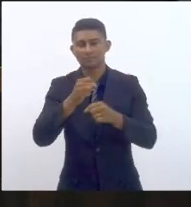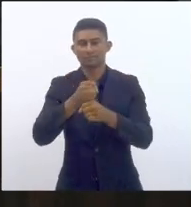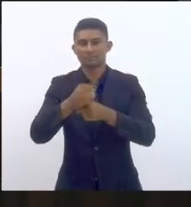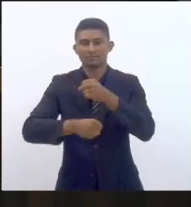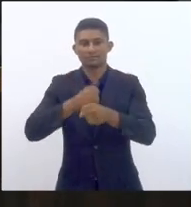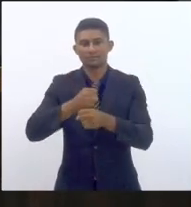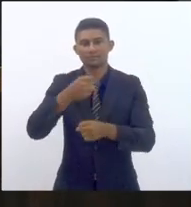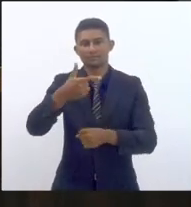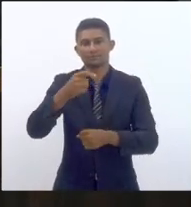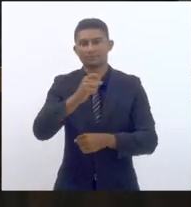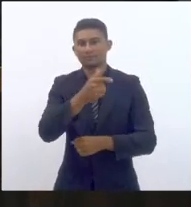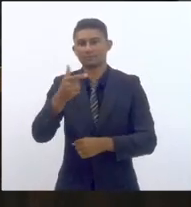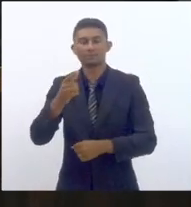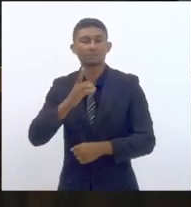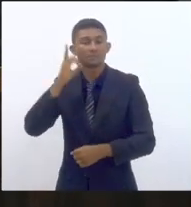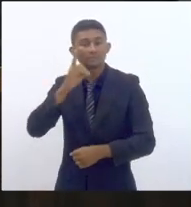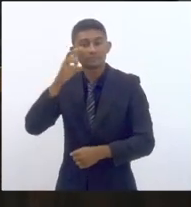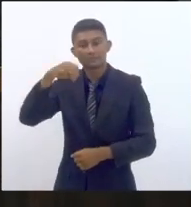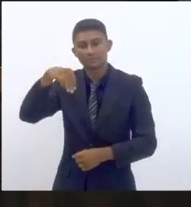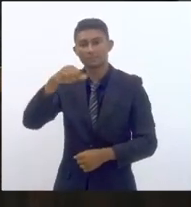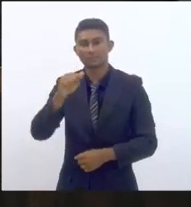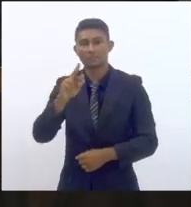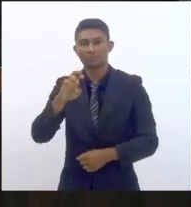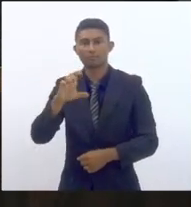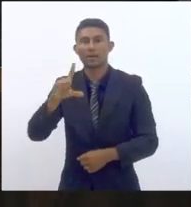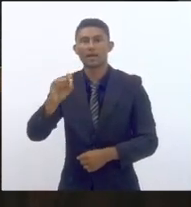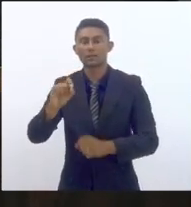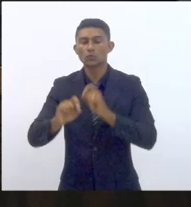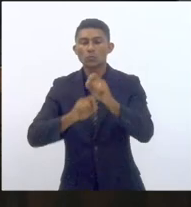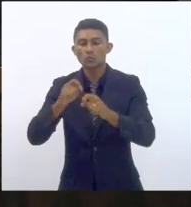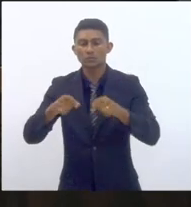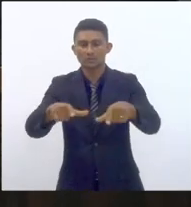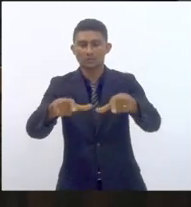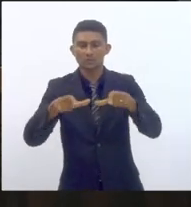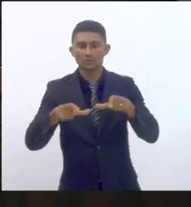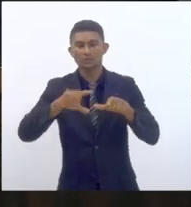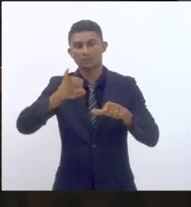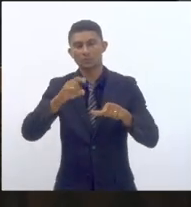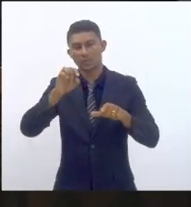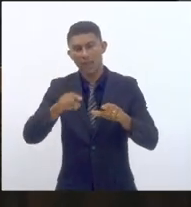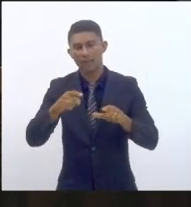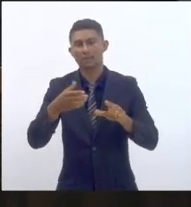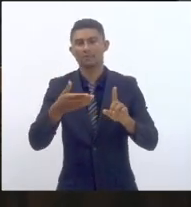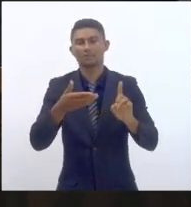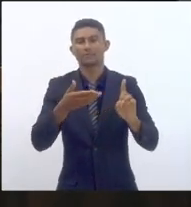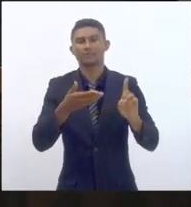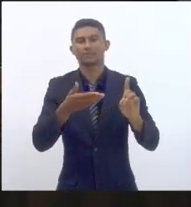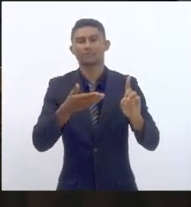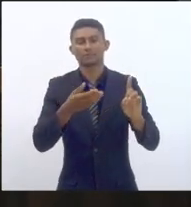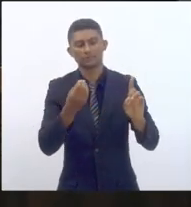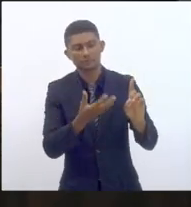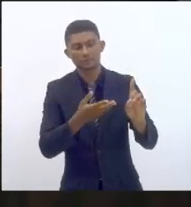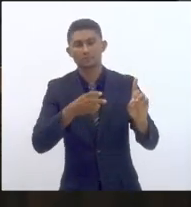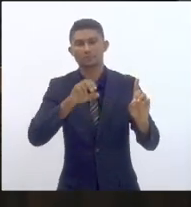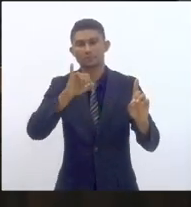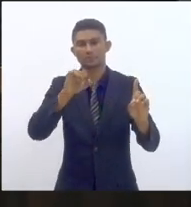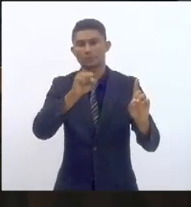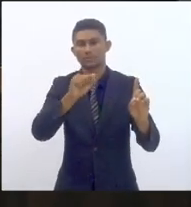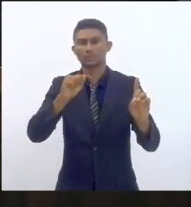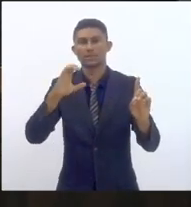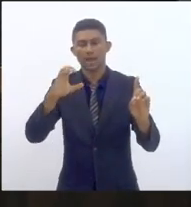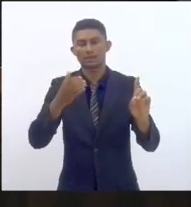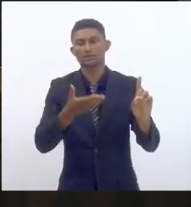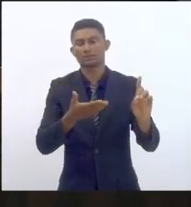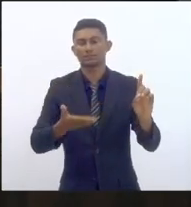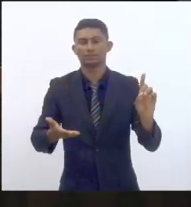1335-22, de autoria do deputado Marcelo Cabeleireiro, que concede o diploma José de Alencar, José Alencar para Isaac Almeida